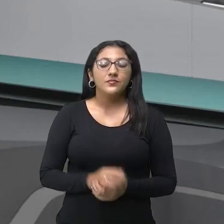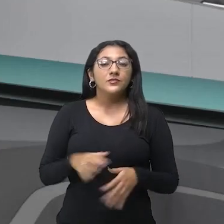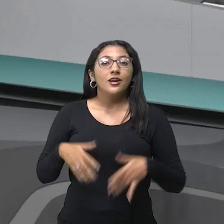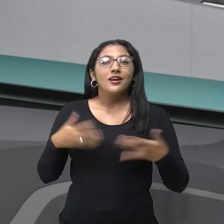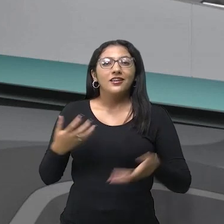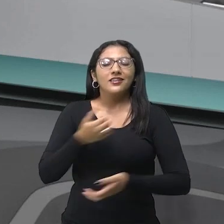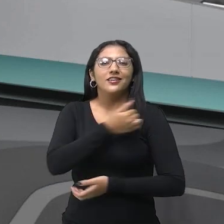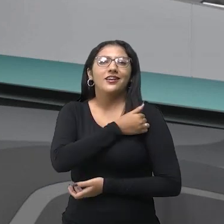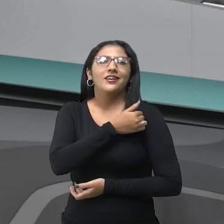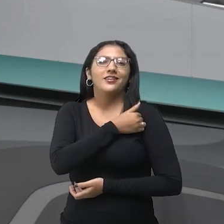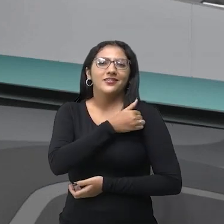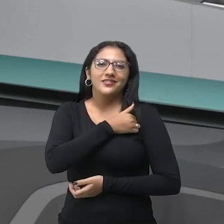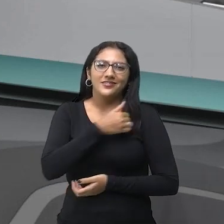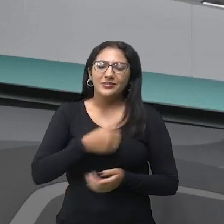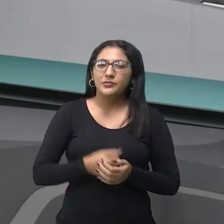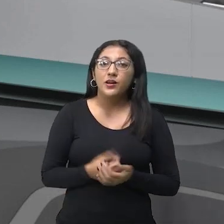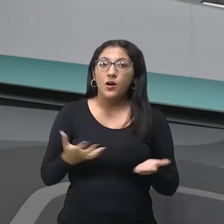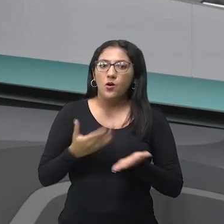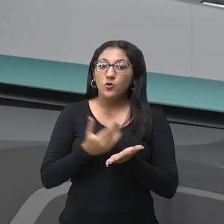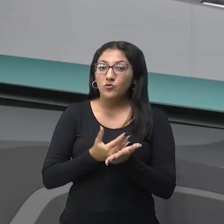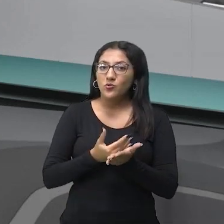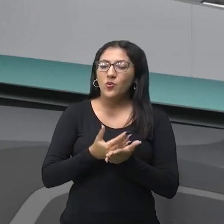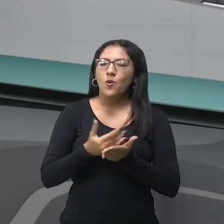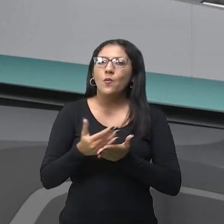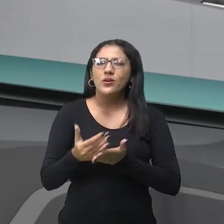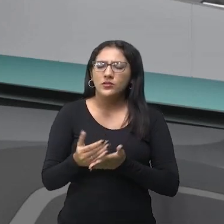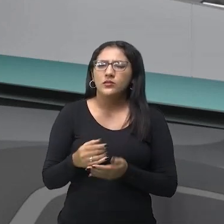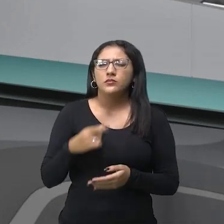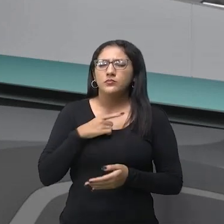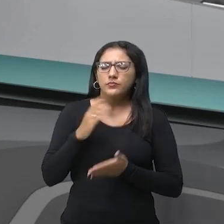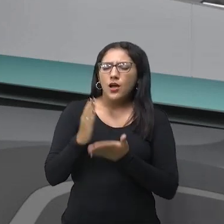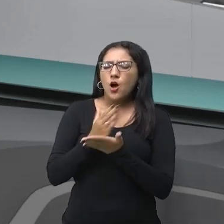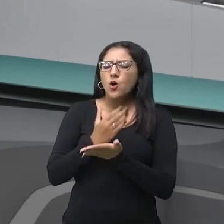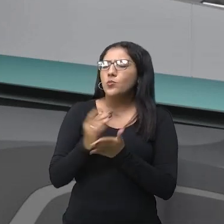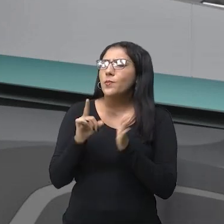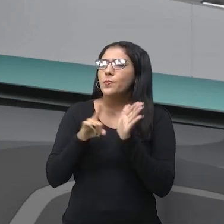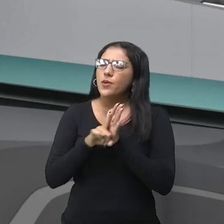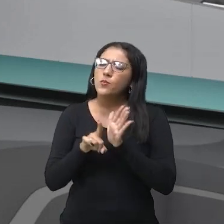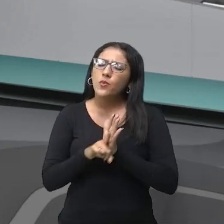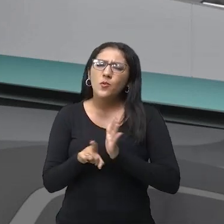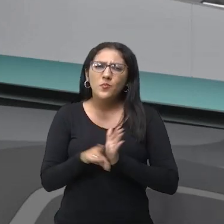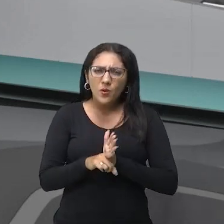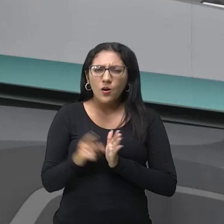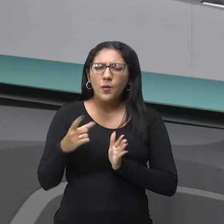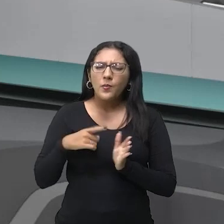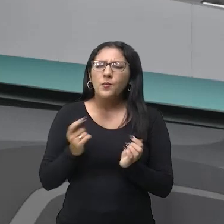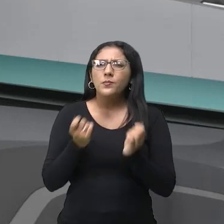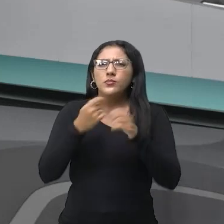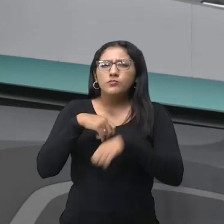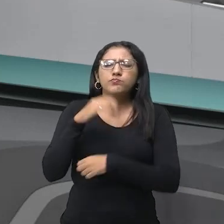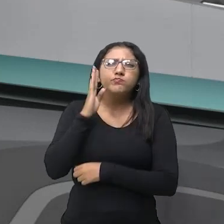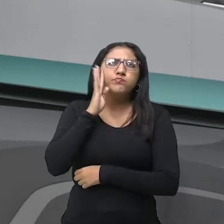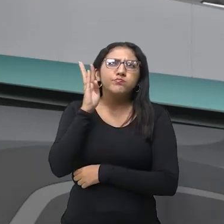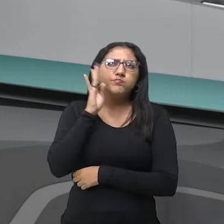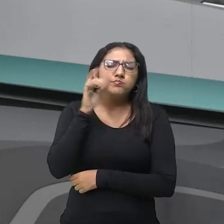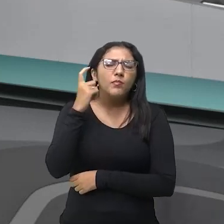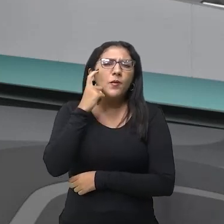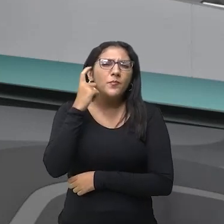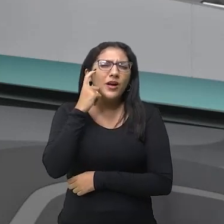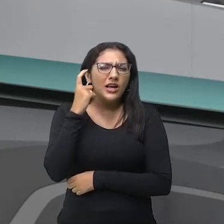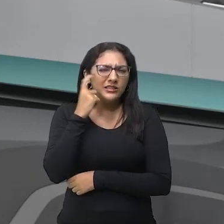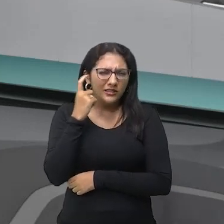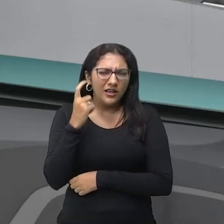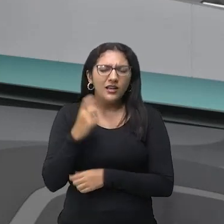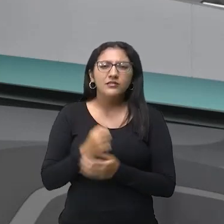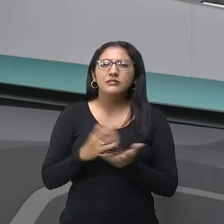Então, pessoal, a gente já começa essa aula dirigindo algumas questões para que nós possamos ir pensando a respeito, ficando